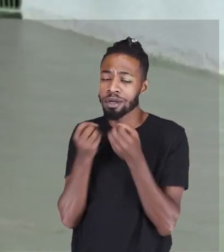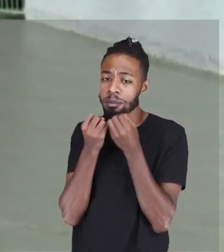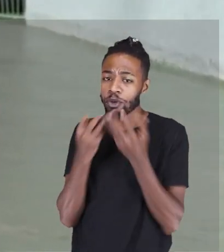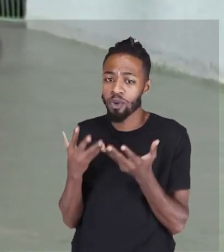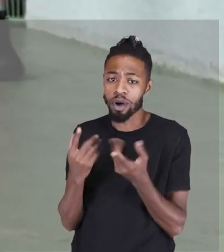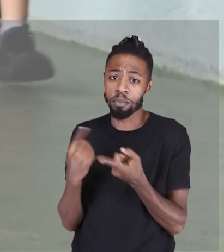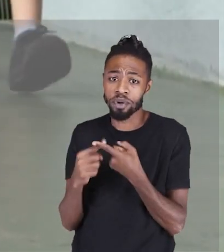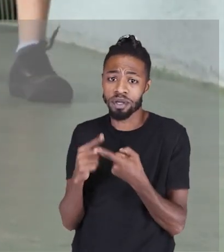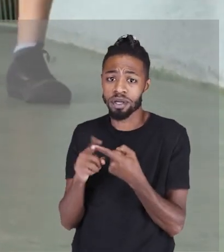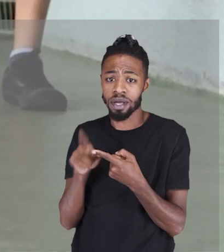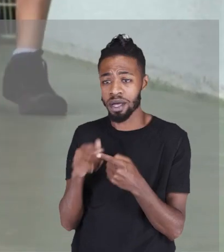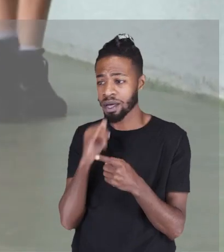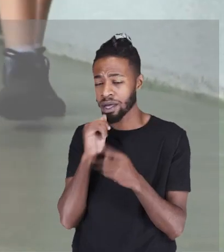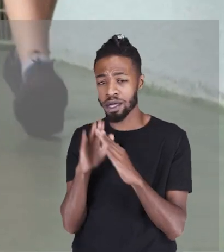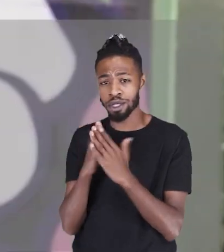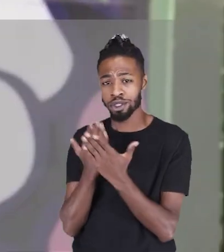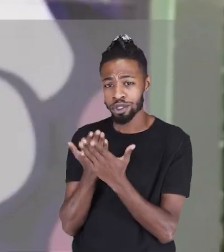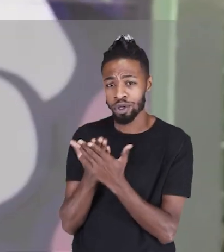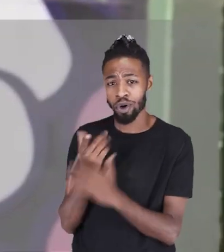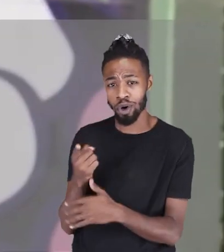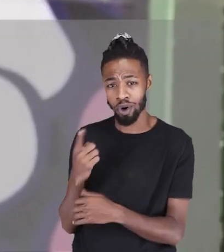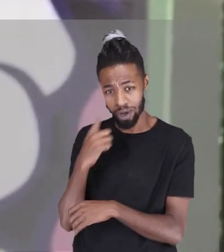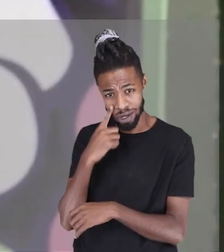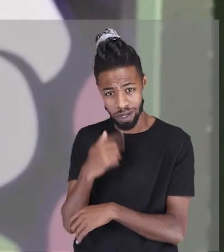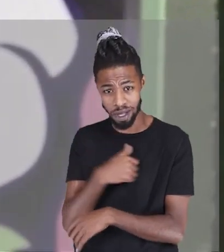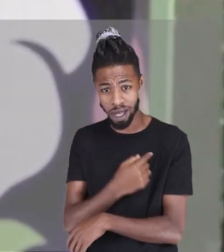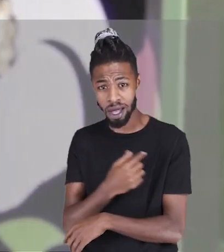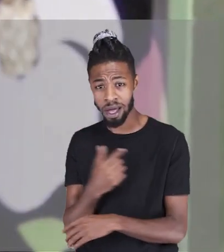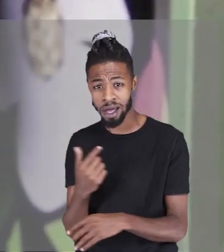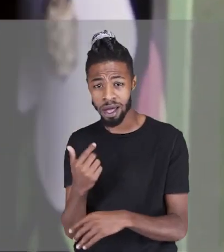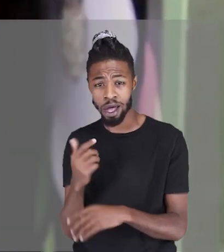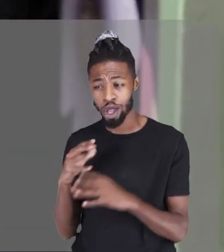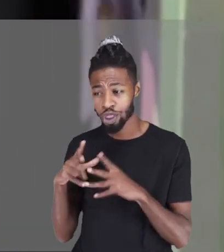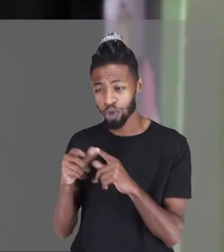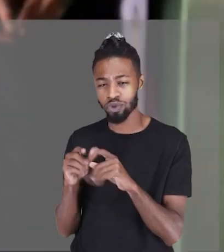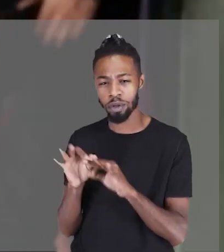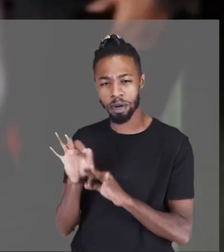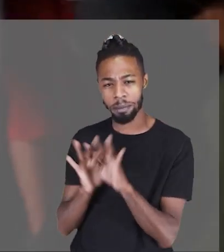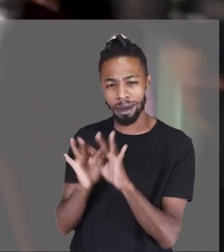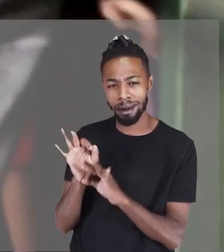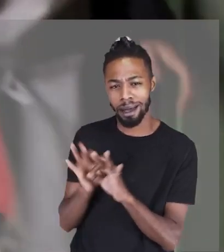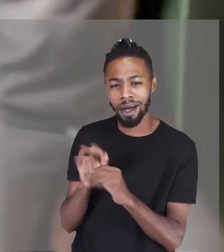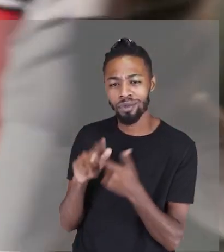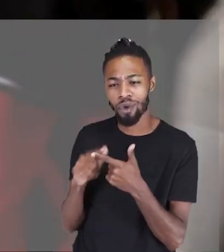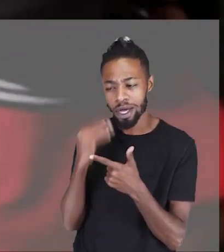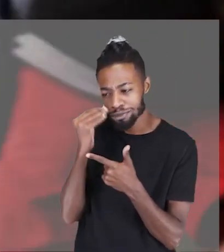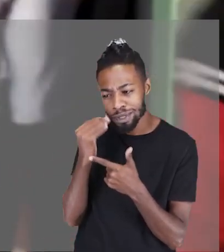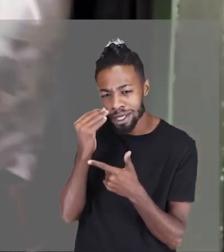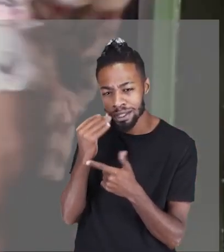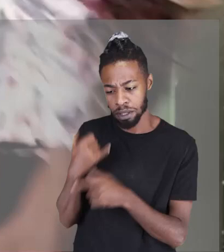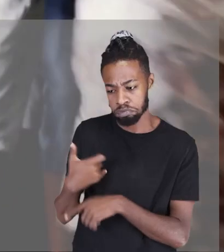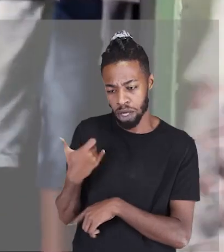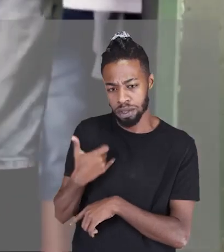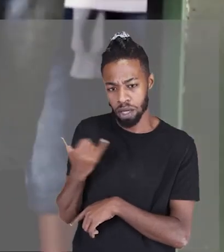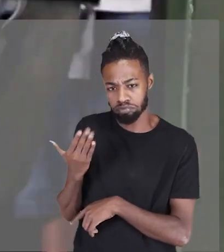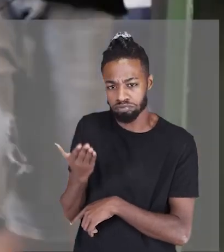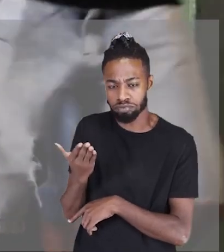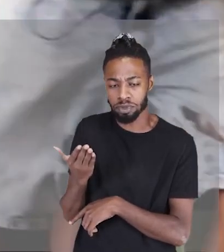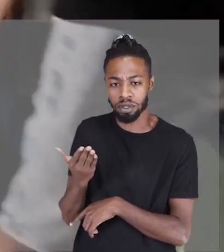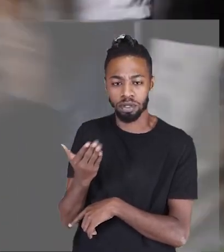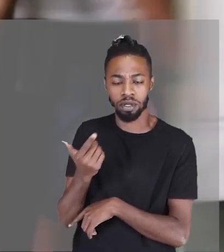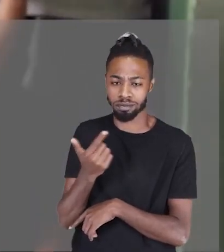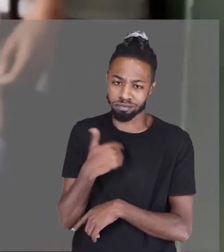outra escola, que, em tese, deveria ser uma coisa boa, porque fica o Fundamental 1 na escola, então todo